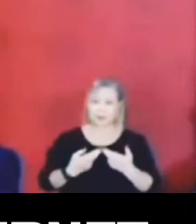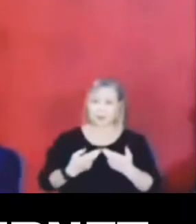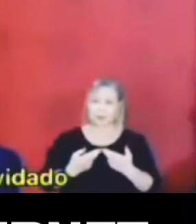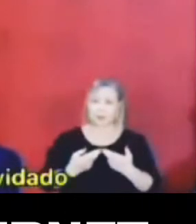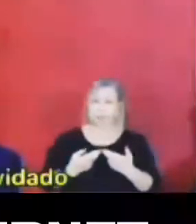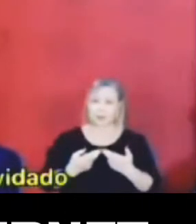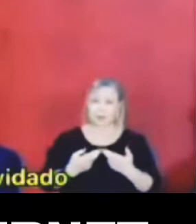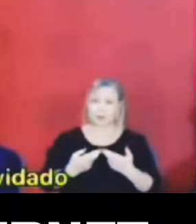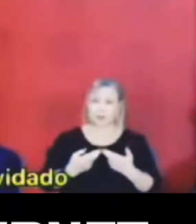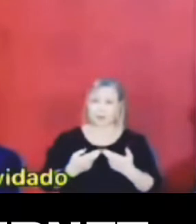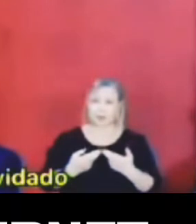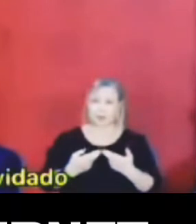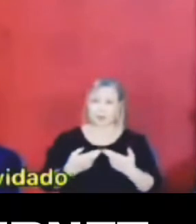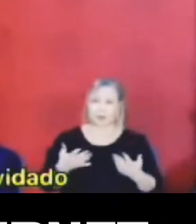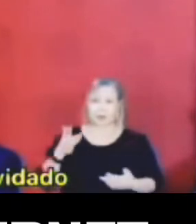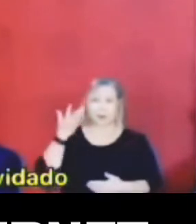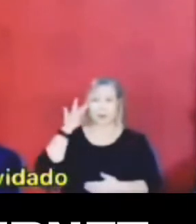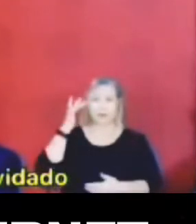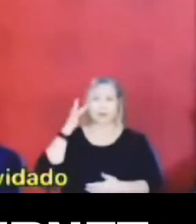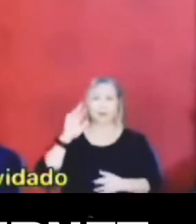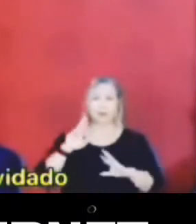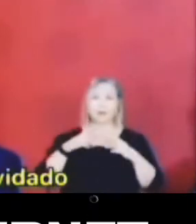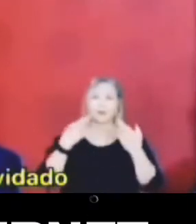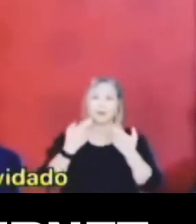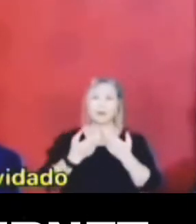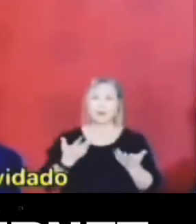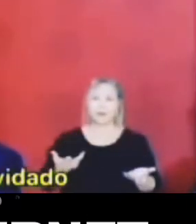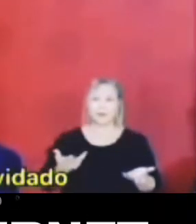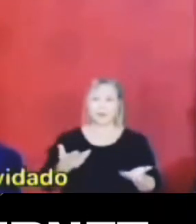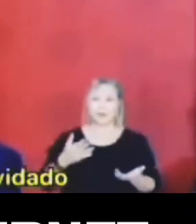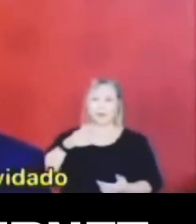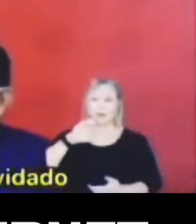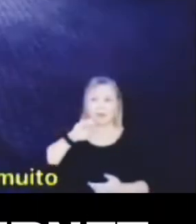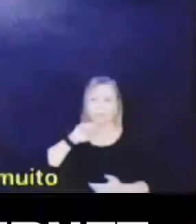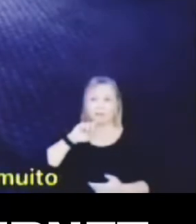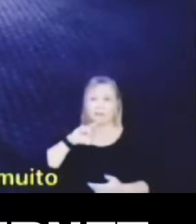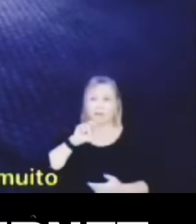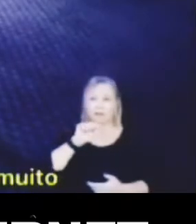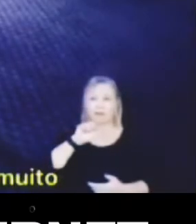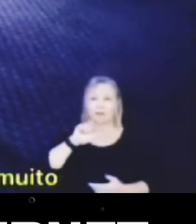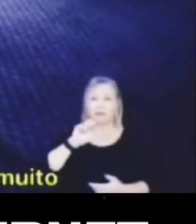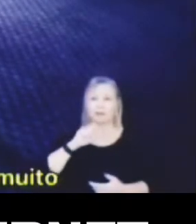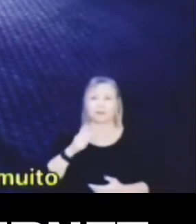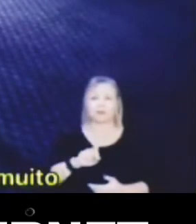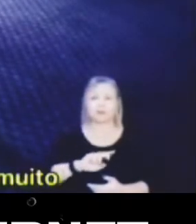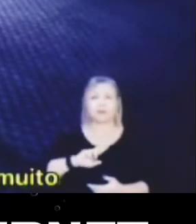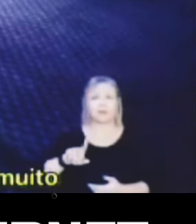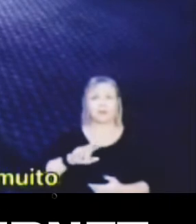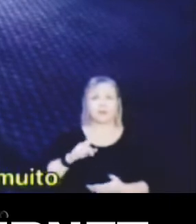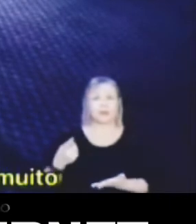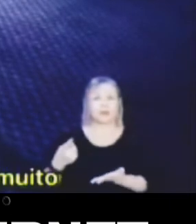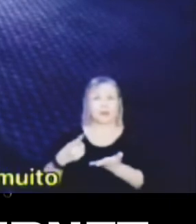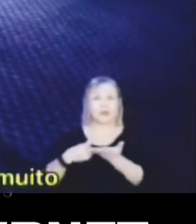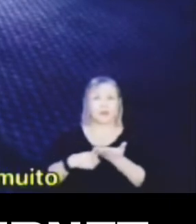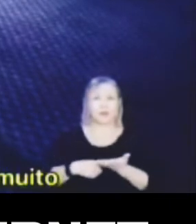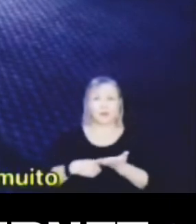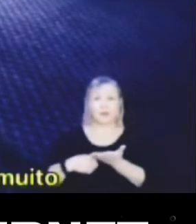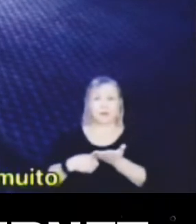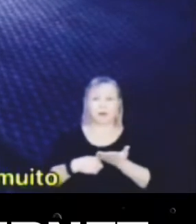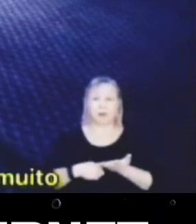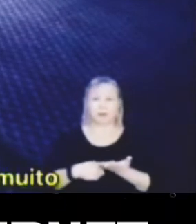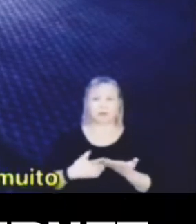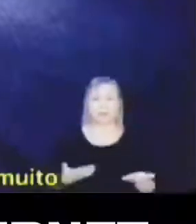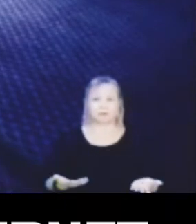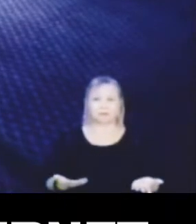pai Robert, estava na reunião do partido. Eu fui convidado, mas hoje eu estou aqui. E